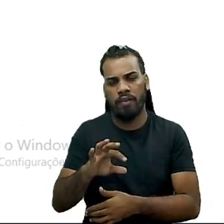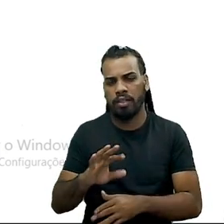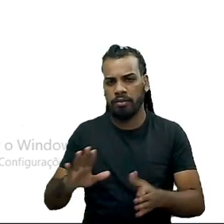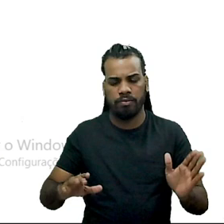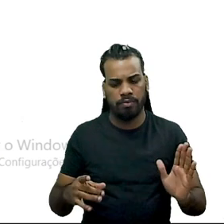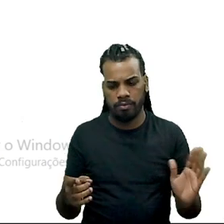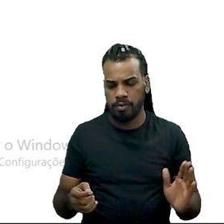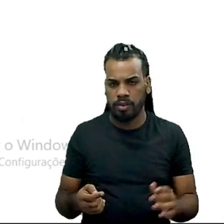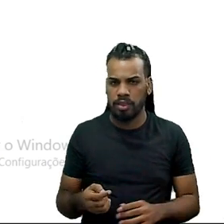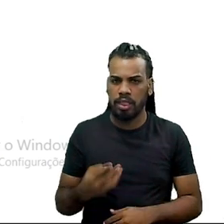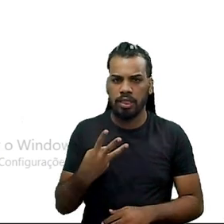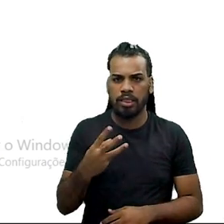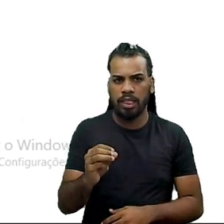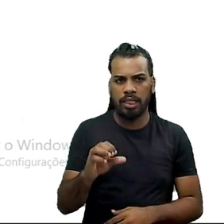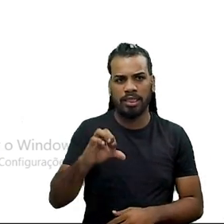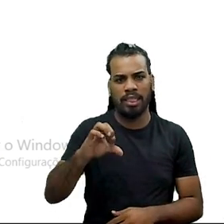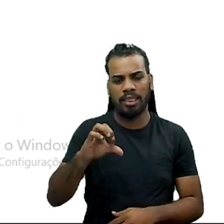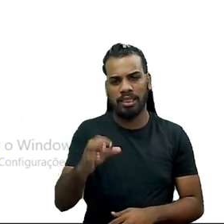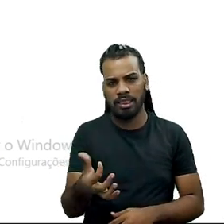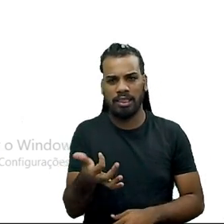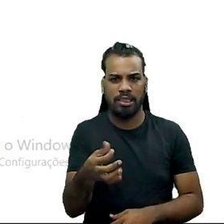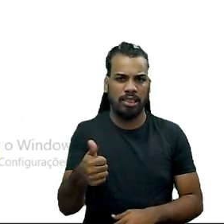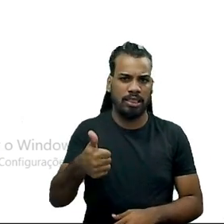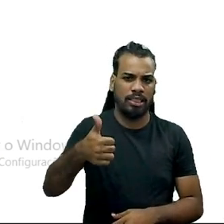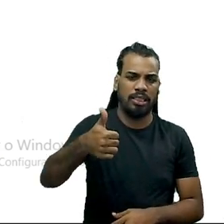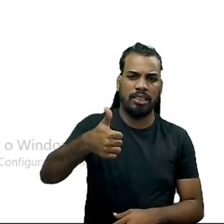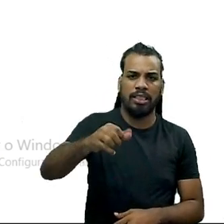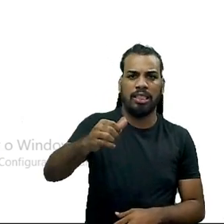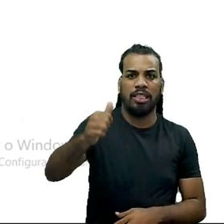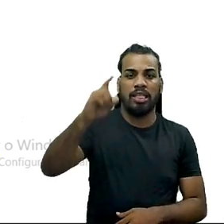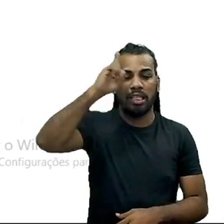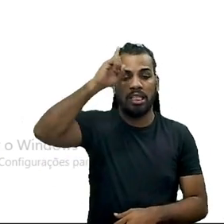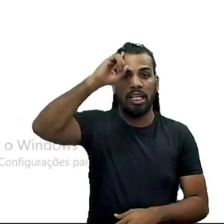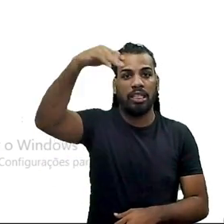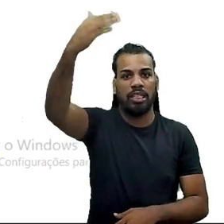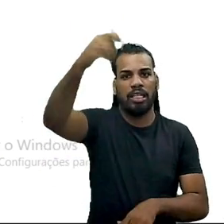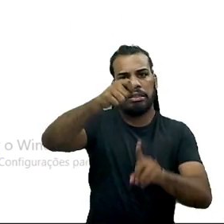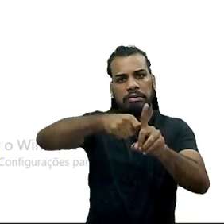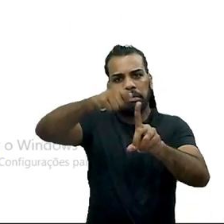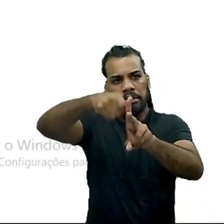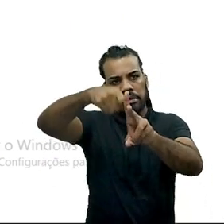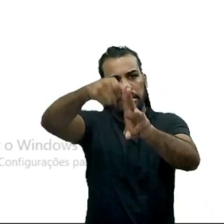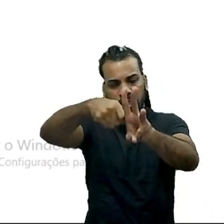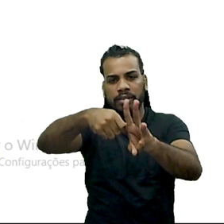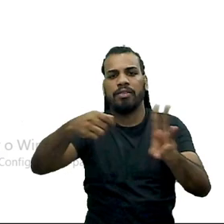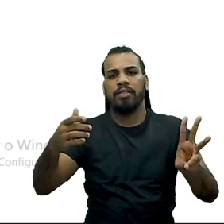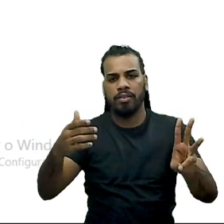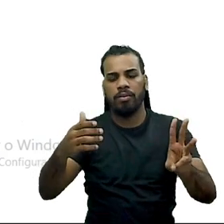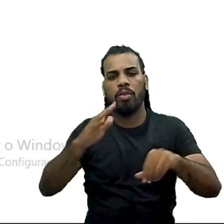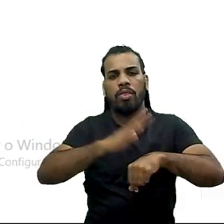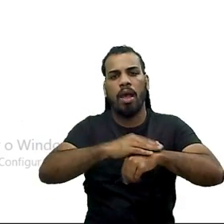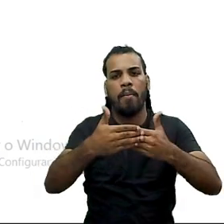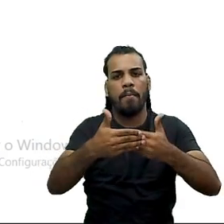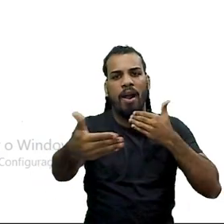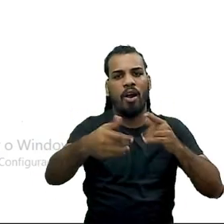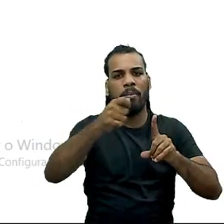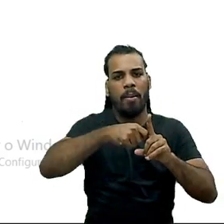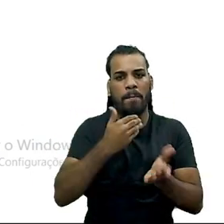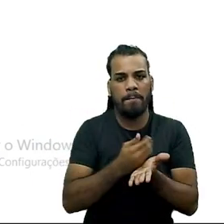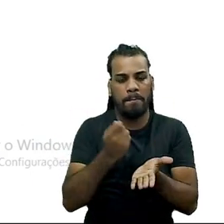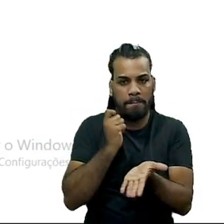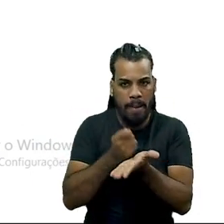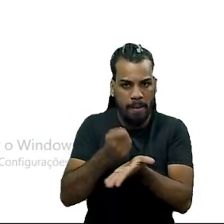dar 30, 60, 90, 120, 180 dias. Então, para que você financie um prazo maior do que aquele que